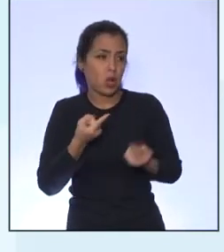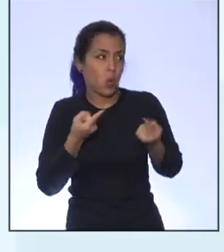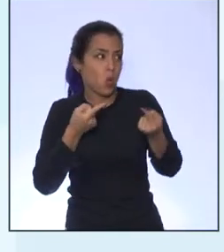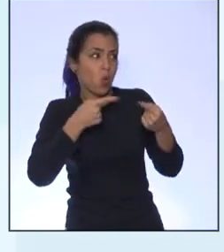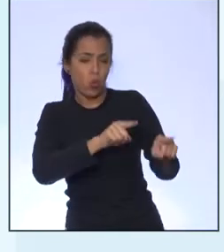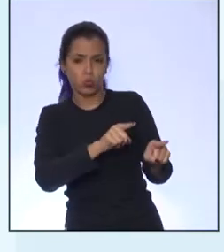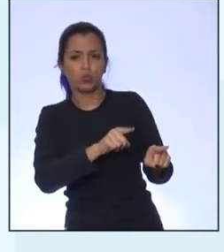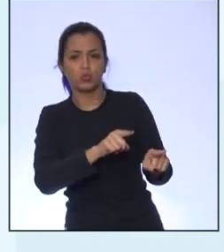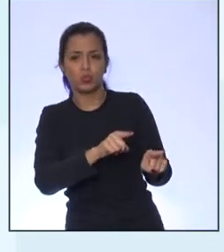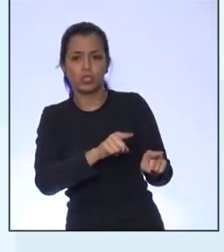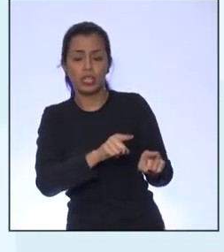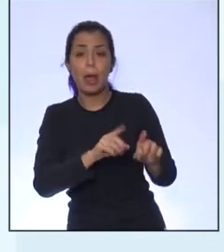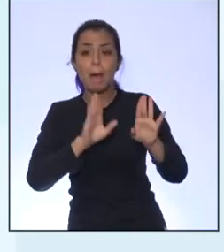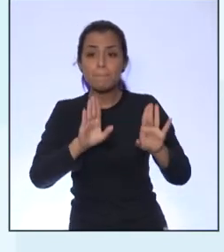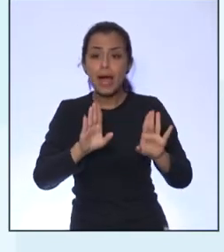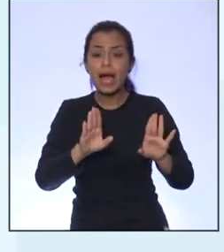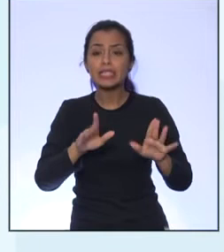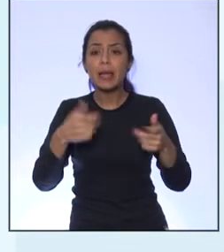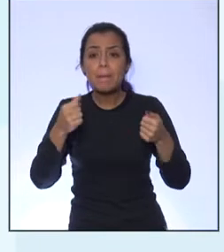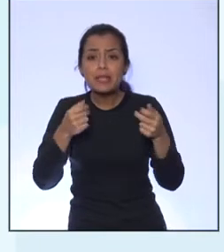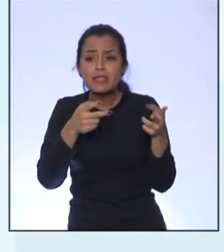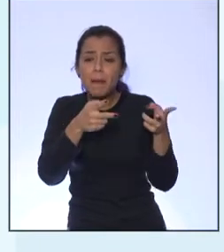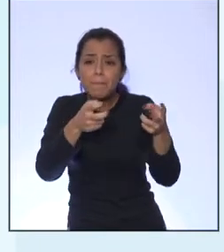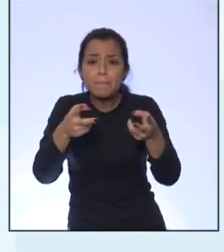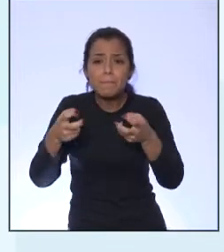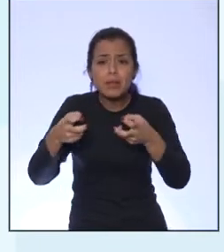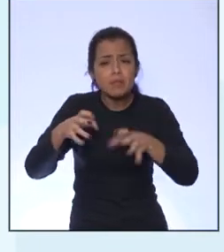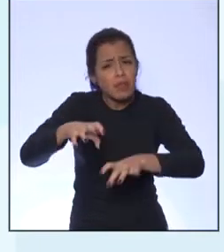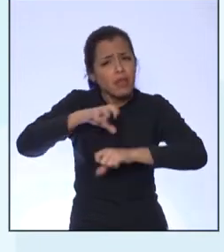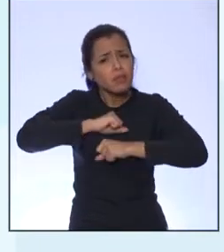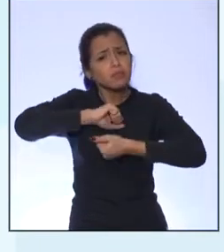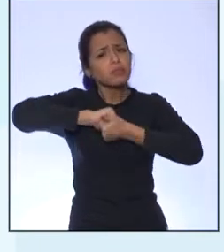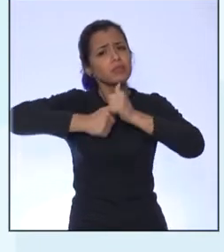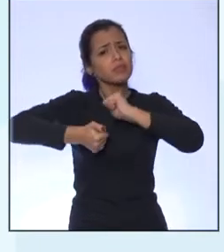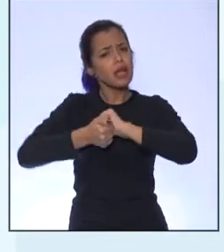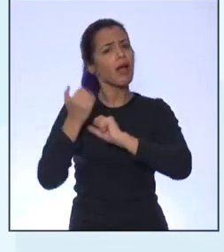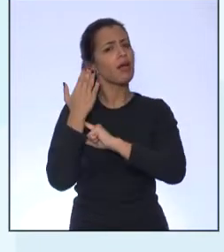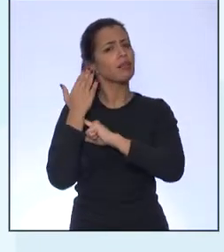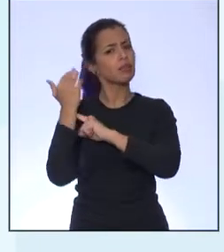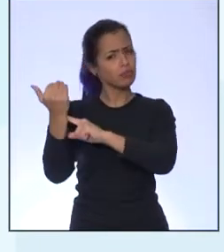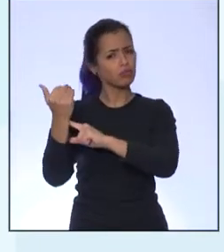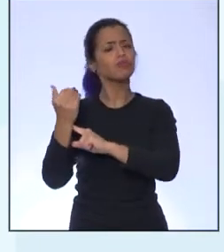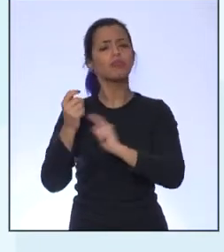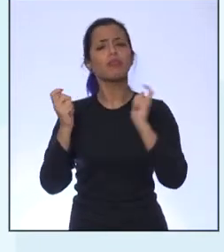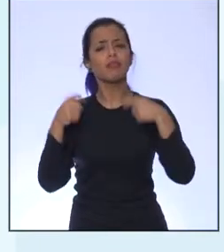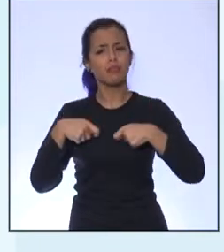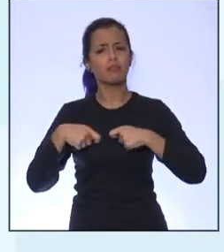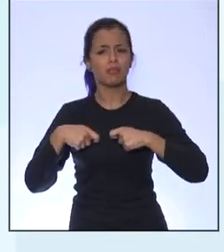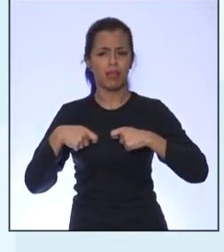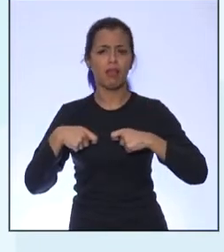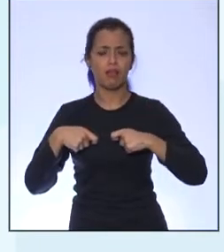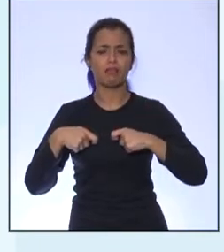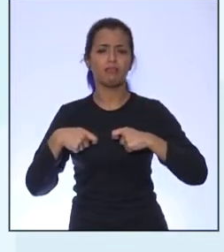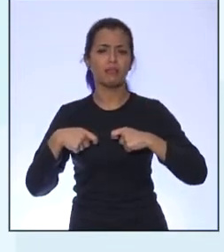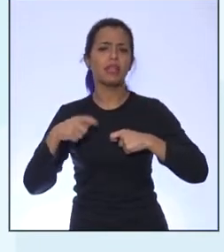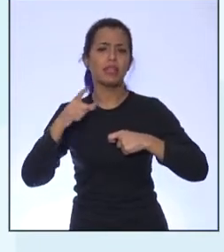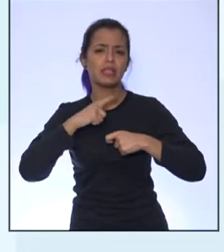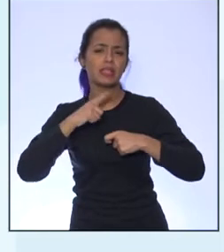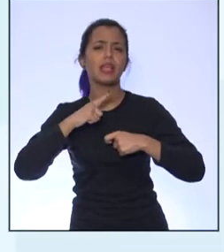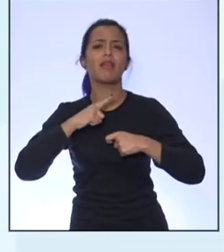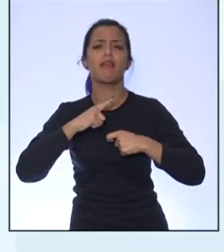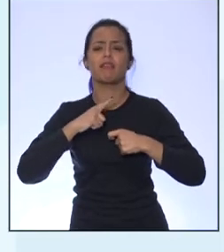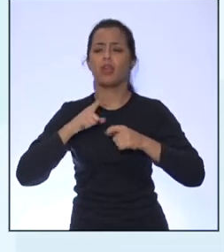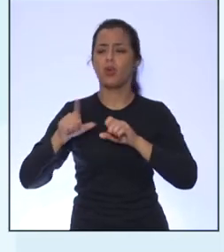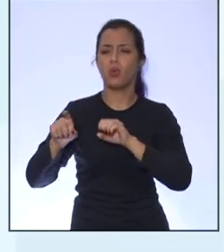como você integrar as diferentes tecnologias, né? E que o ensino mediado por tecnologia